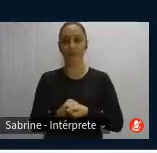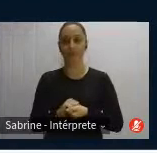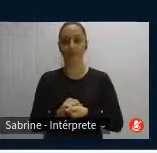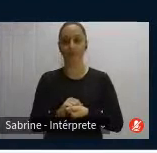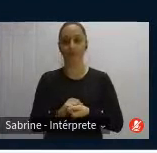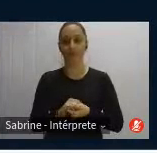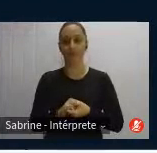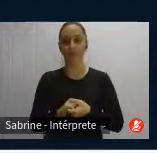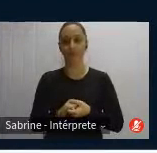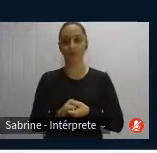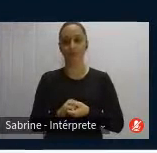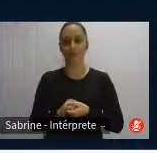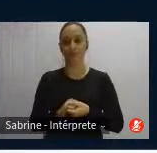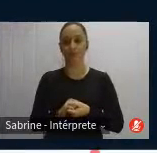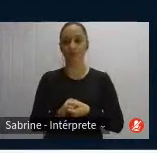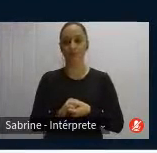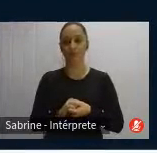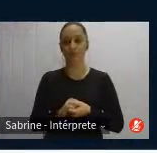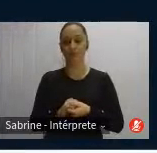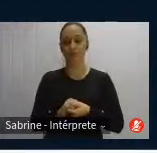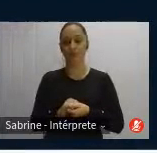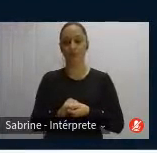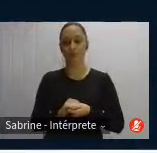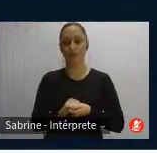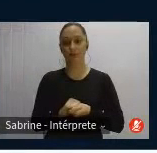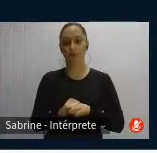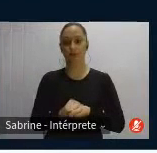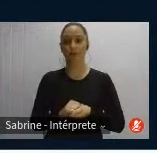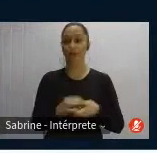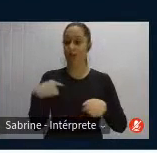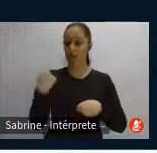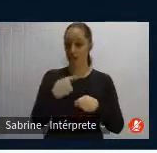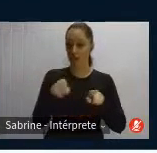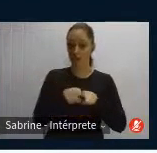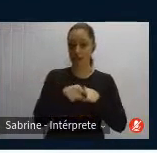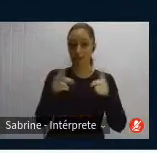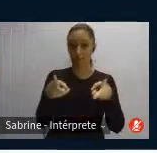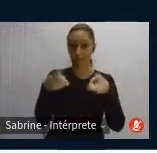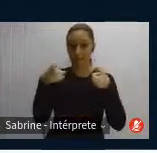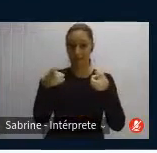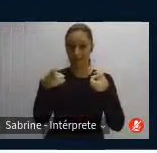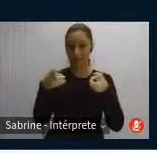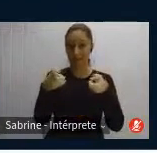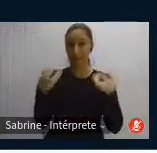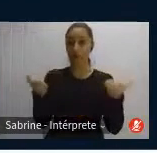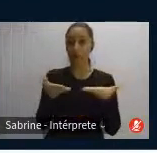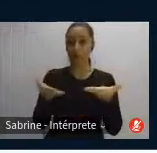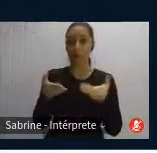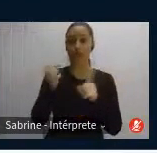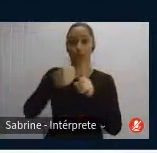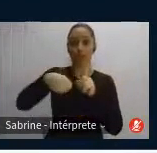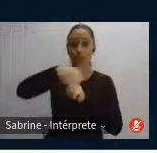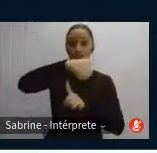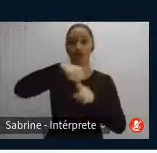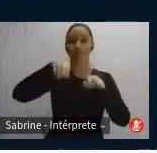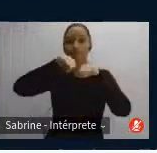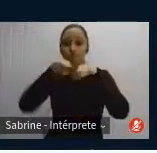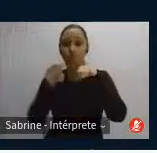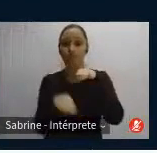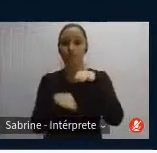Muito bem, então nós percebemos também o agravamento das desigualdades sociais, bem como a Aline comentou, né, no início,